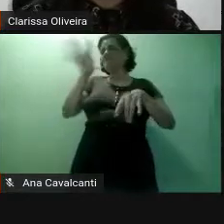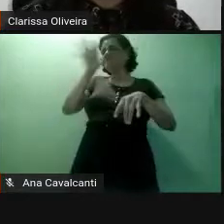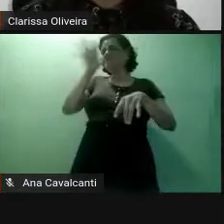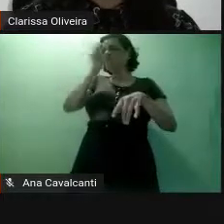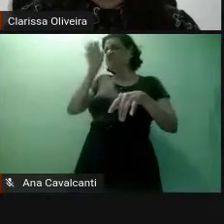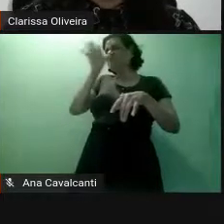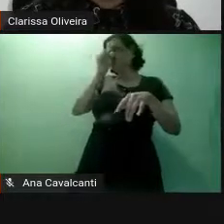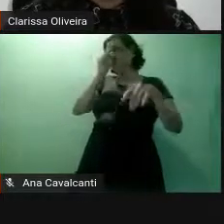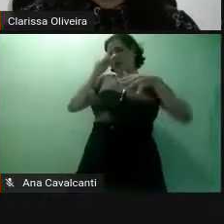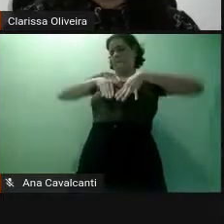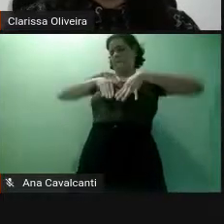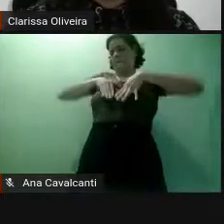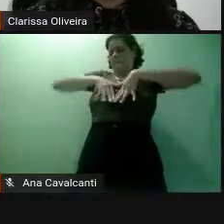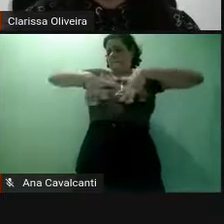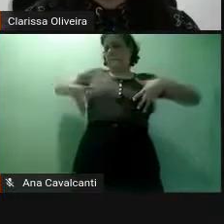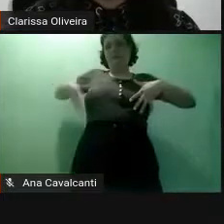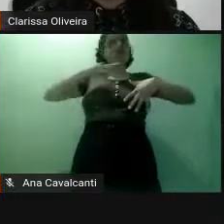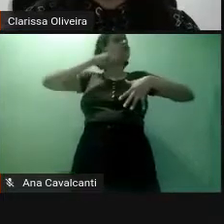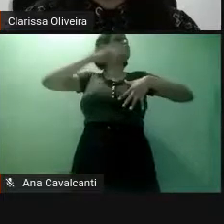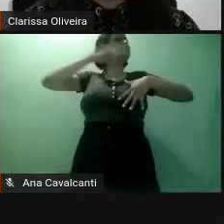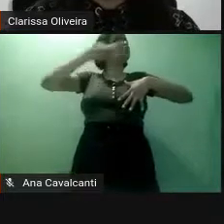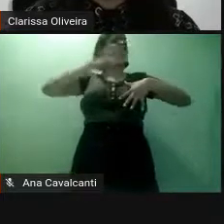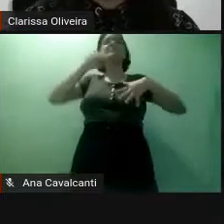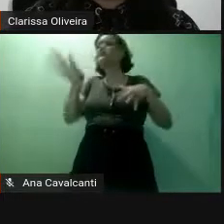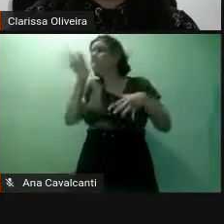levar os indivíduos a óbito.